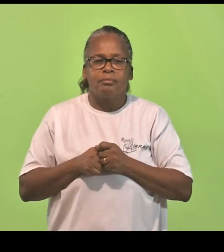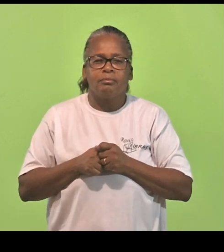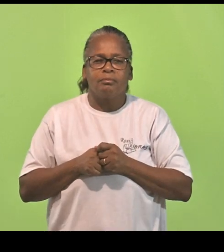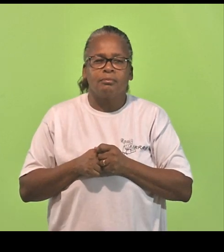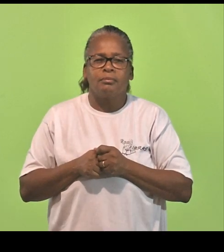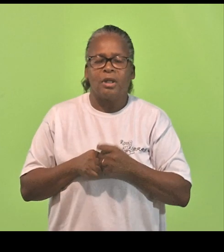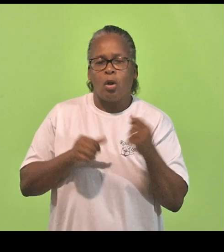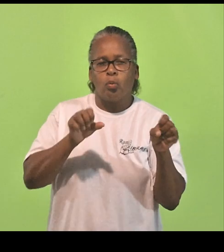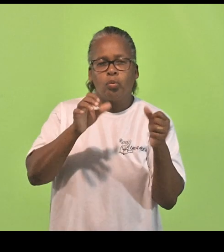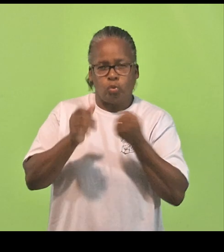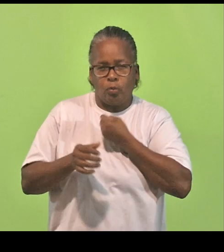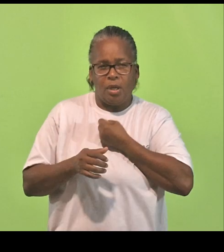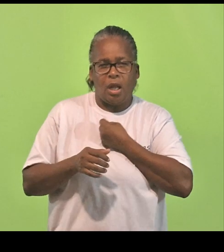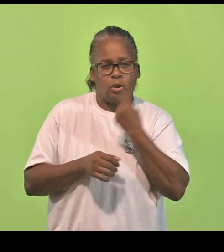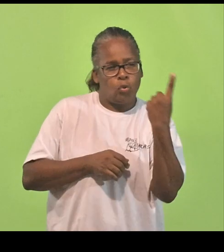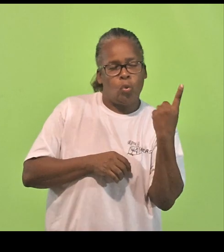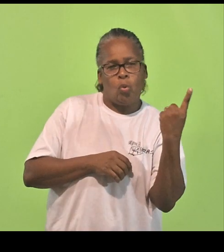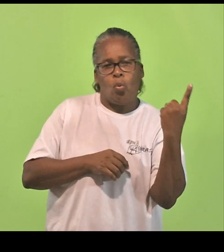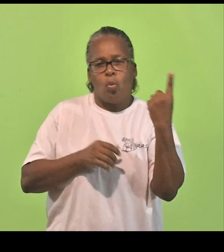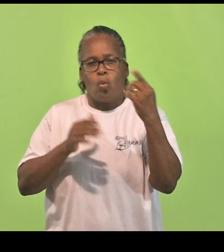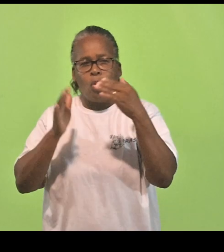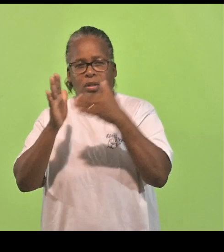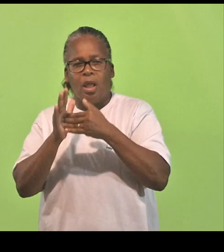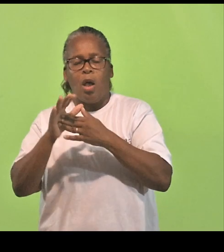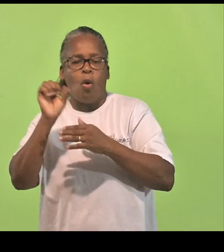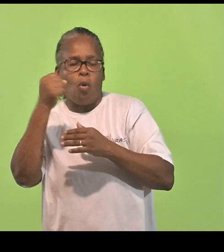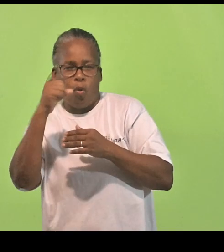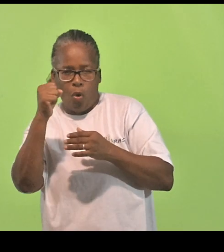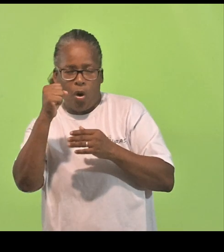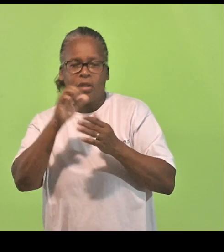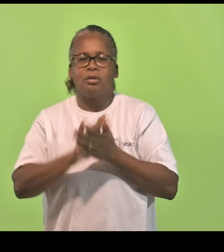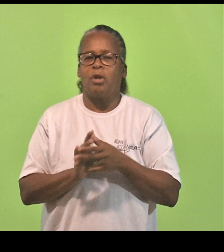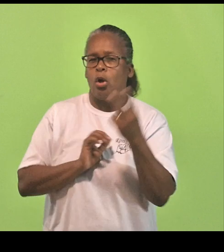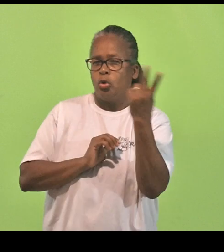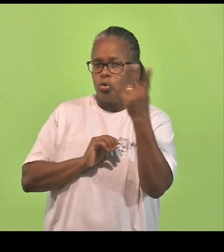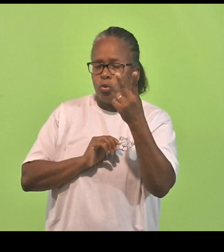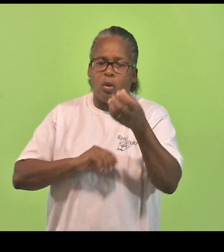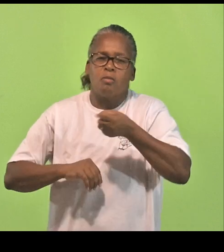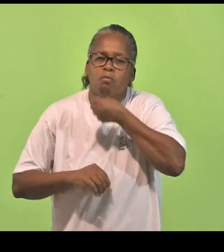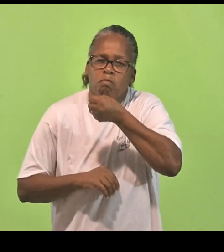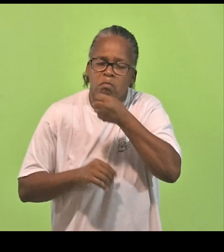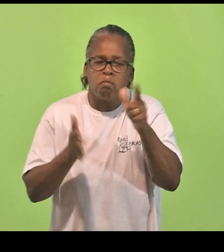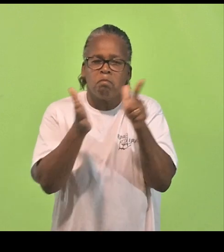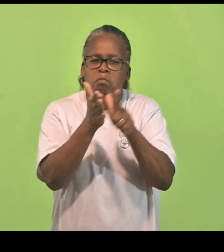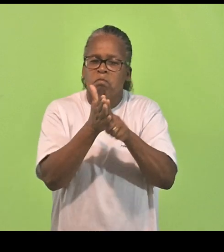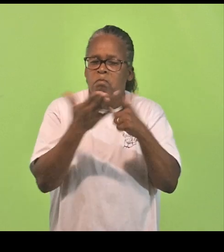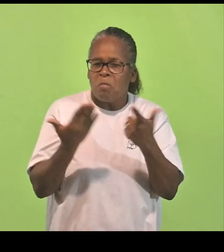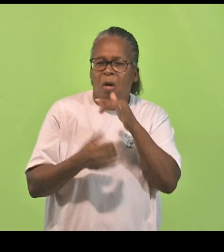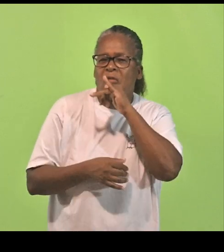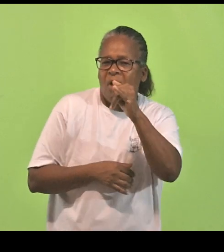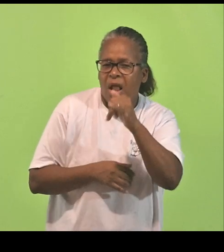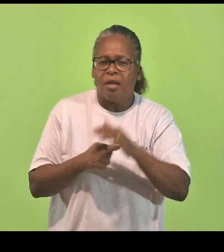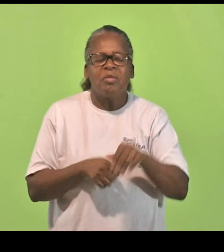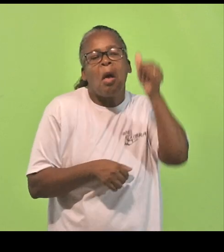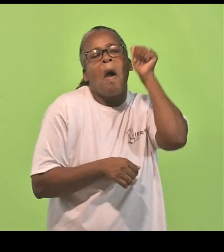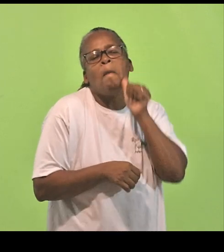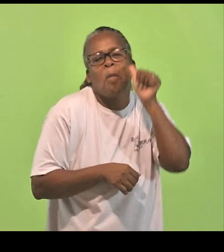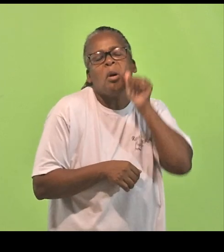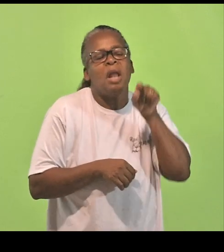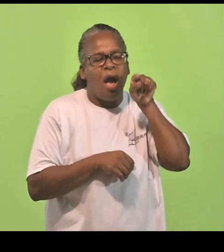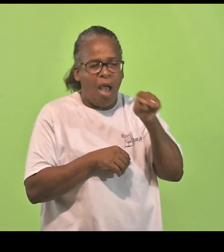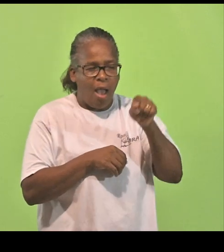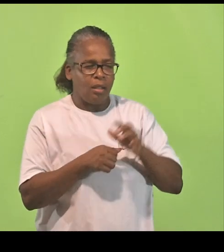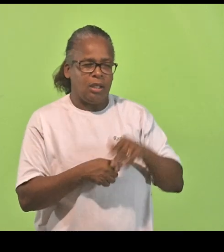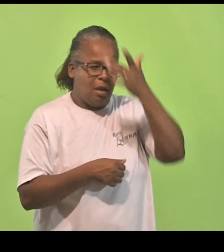8. A manchete 1 apresenta uma sobreposição de duas matérias de jornal. Uma que diz: garoto é emasculado